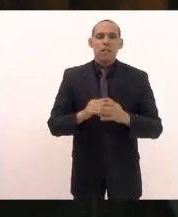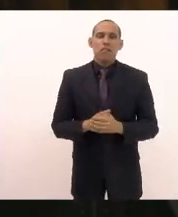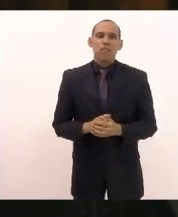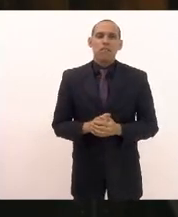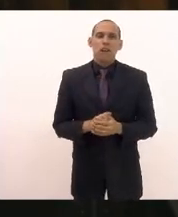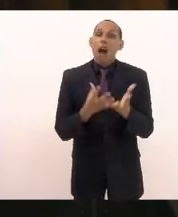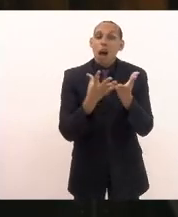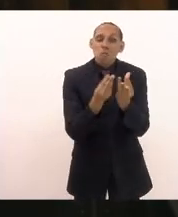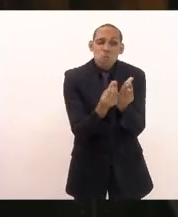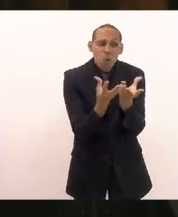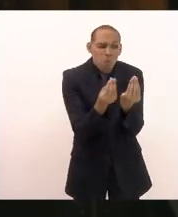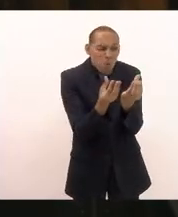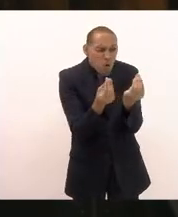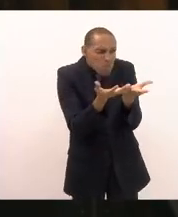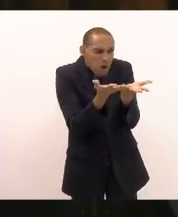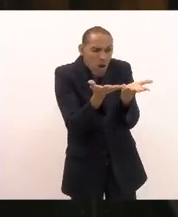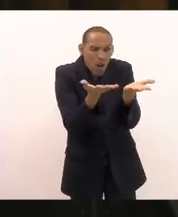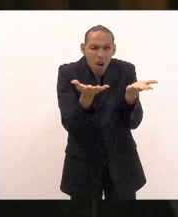Muitos que ali estavam,